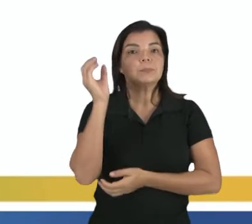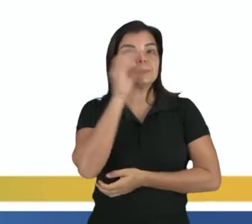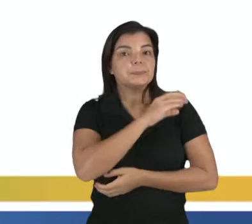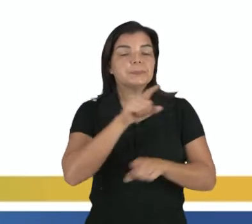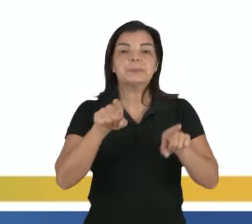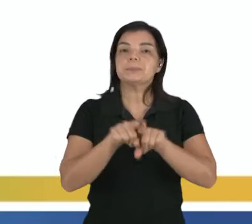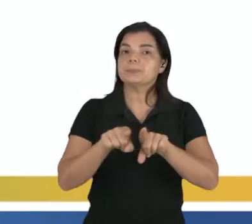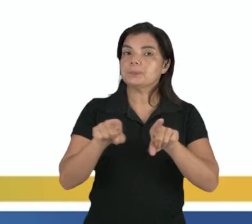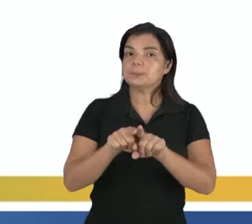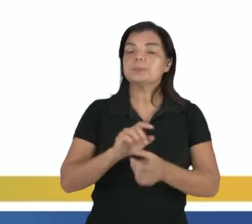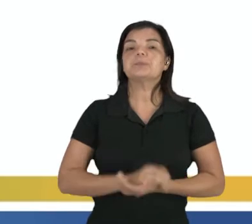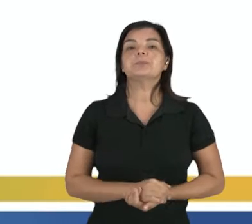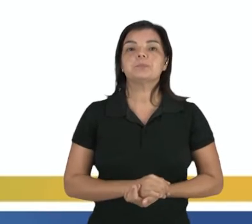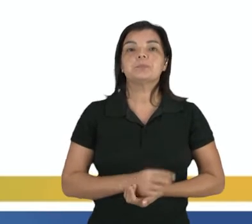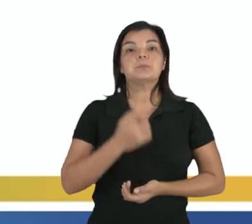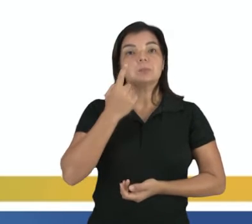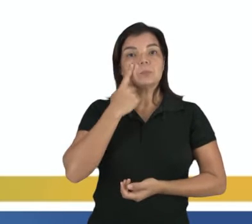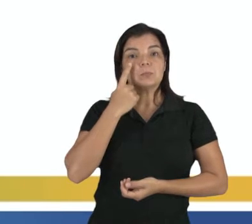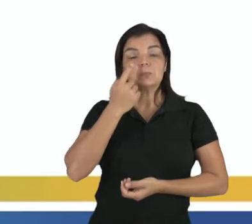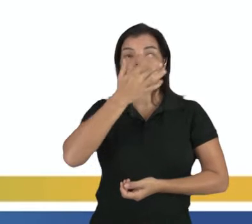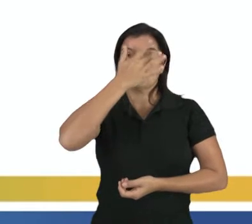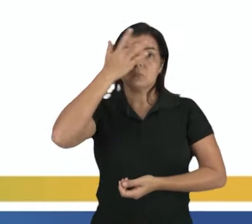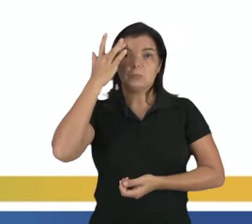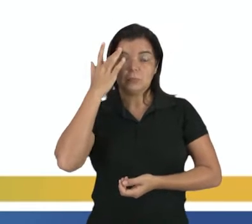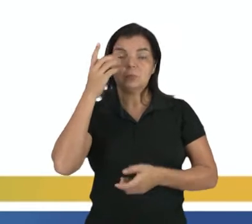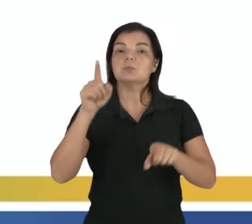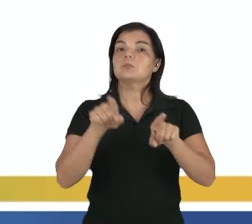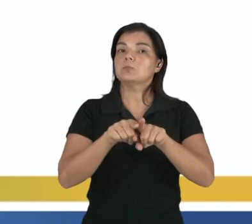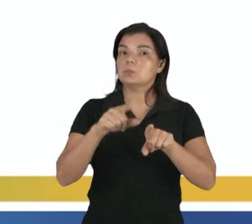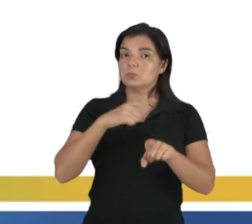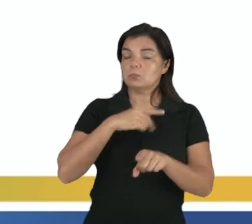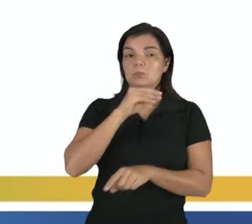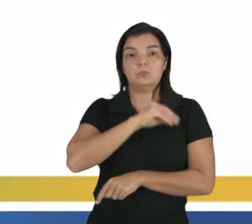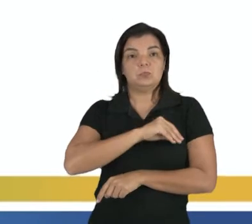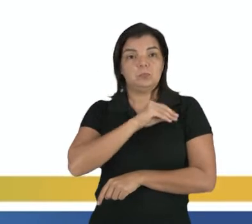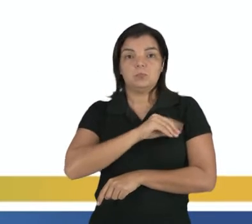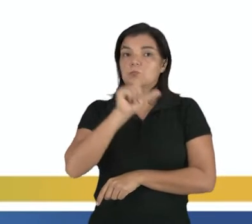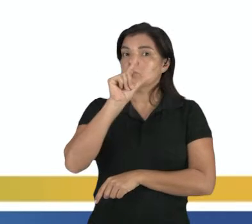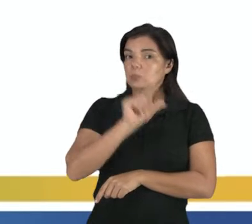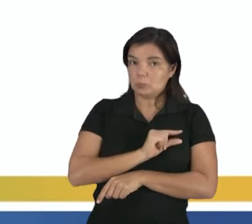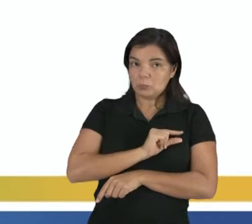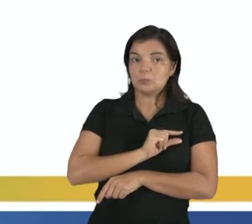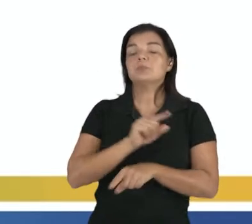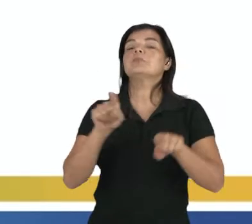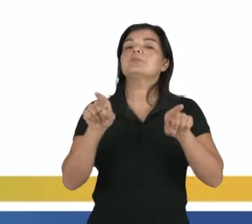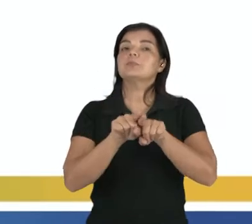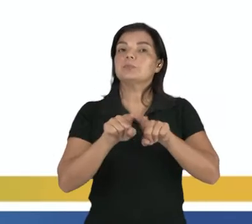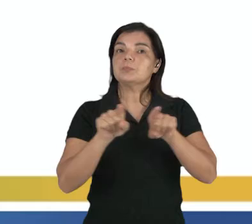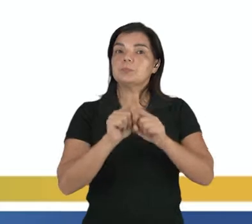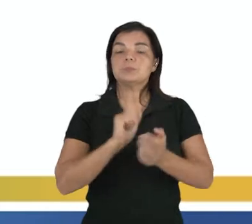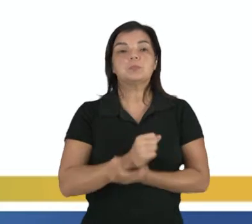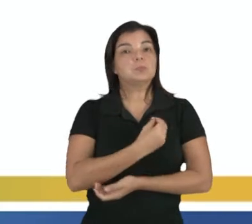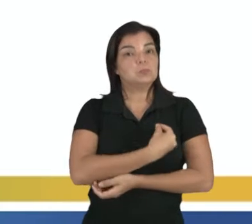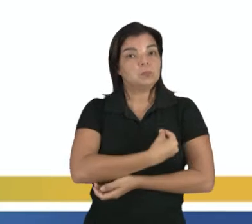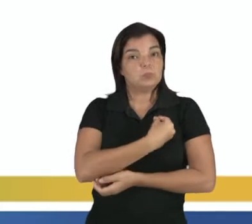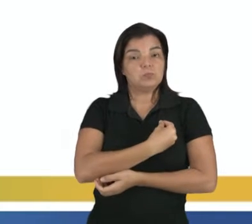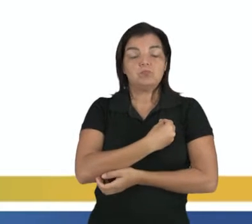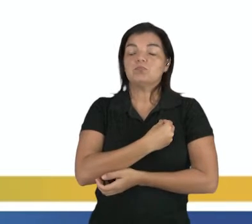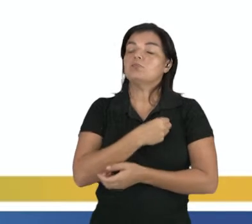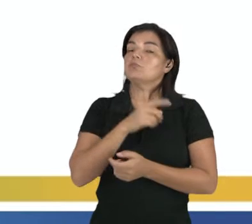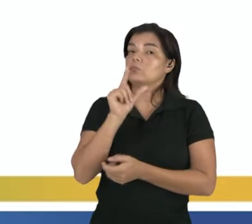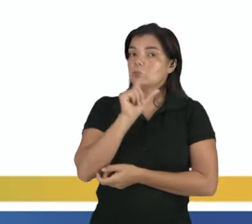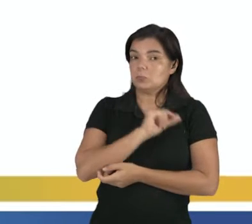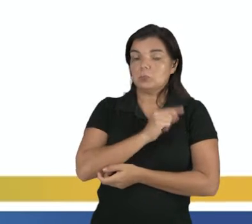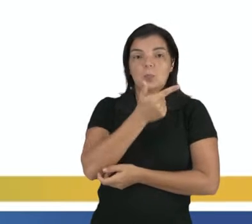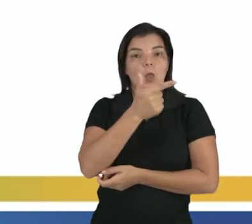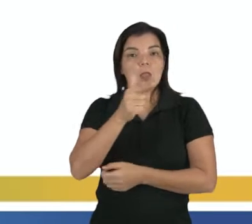rápida, de forma que haver muitas pessoas que têm uma renda muito baixa ou que têm um padrão de vida muito baixo ou que não